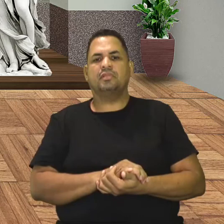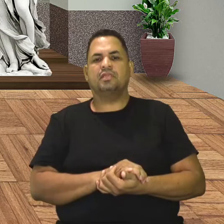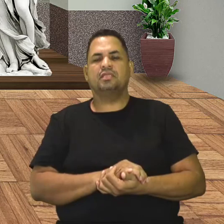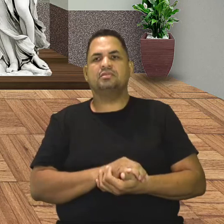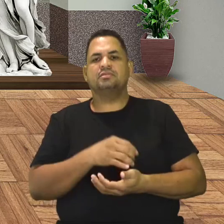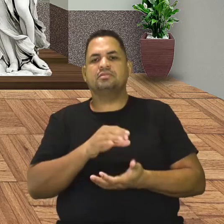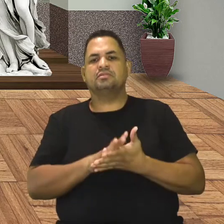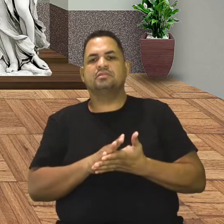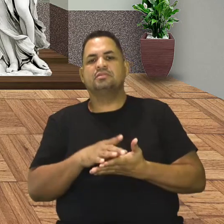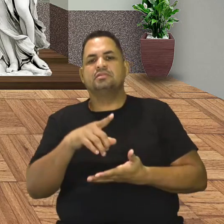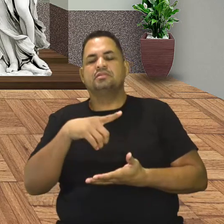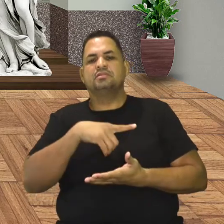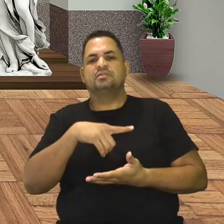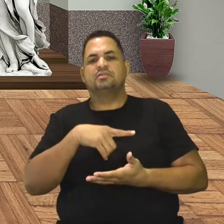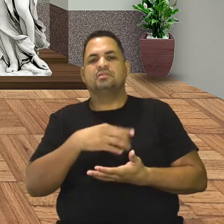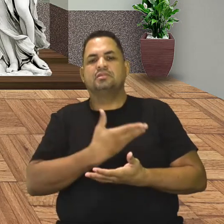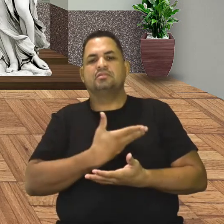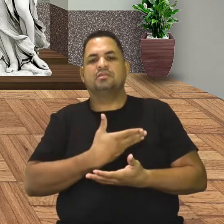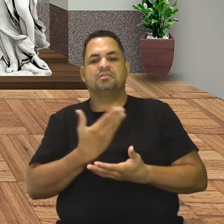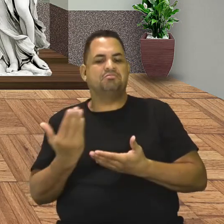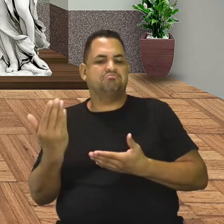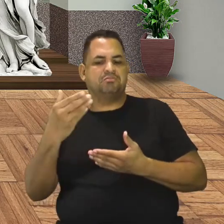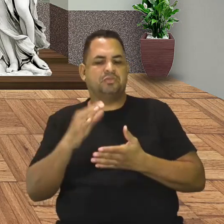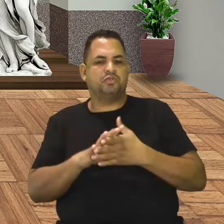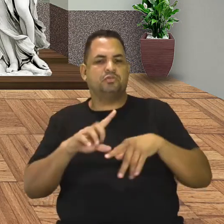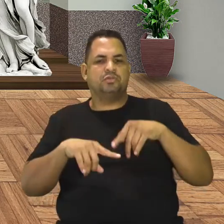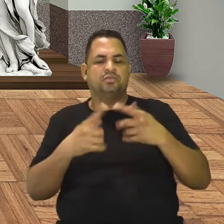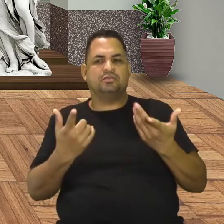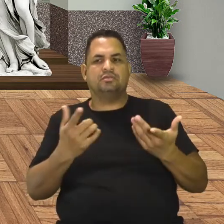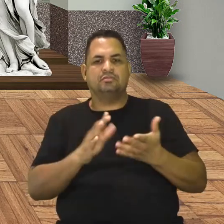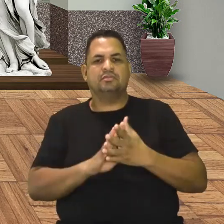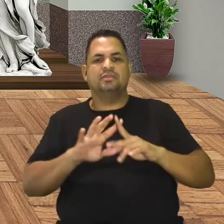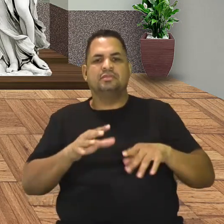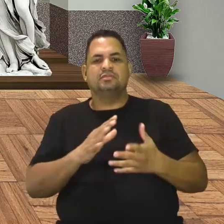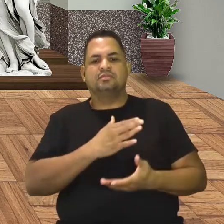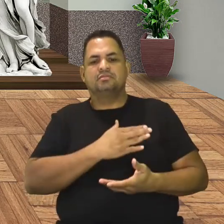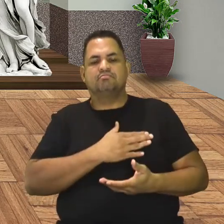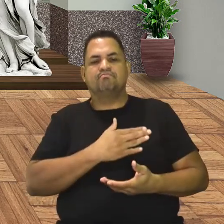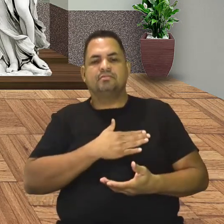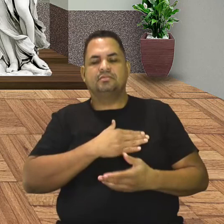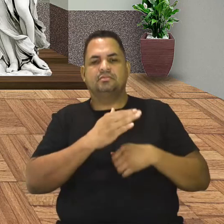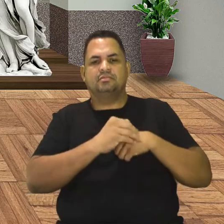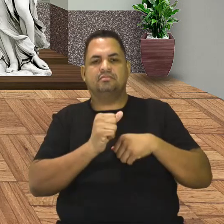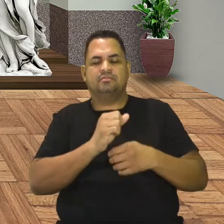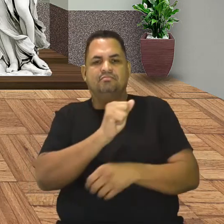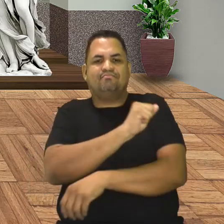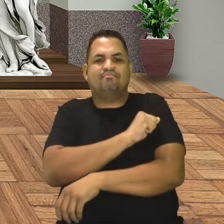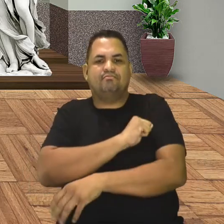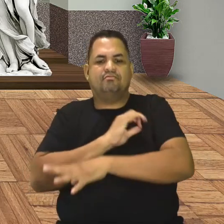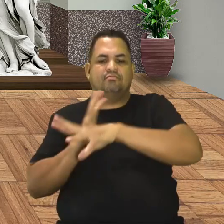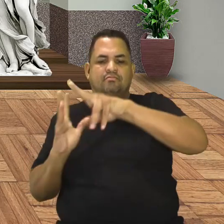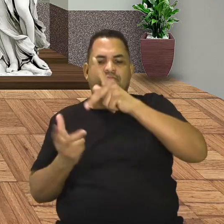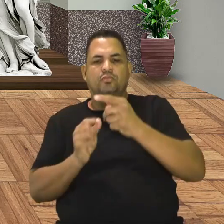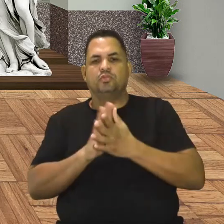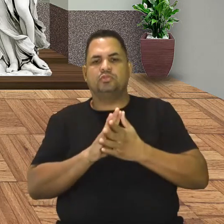amigo que montou a bicicleta dele todinho do que veio lá da China. Mas, meus queridos alunos, eu quero dizer para vocês o seguinte: o mundo ele é